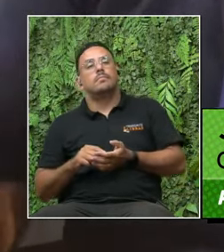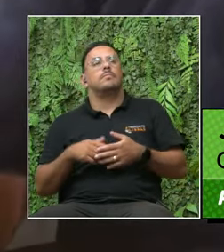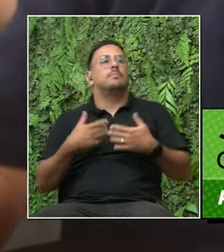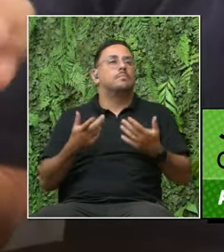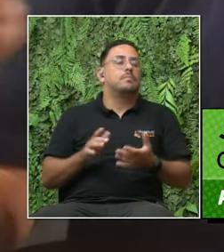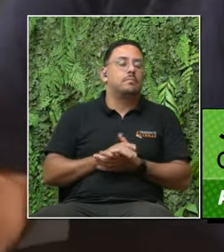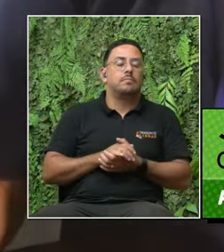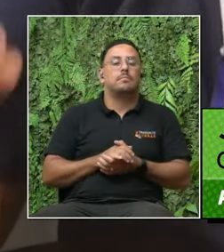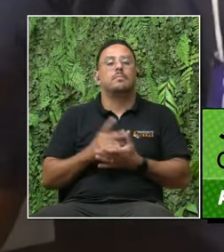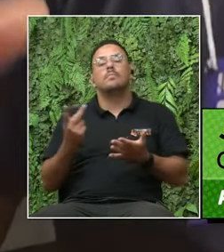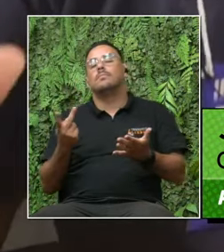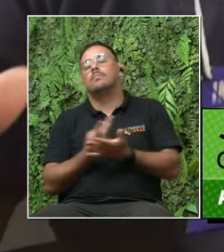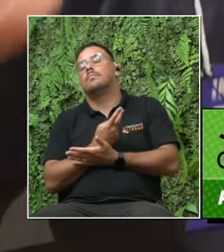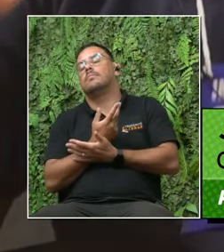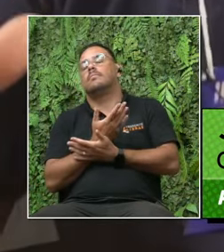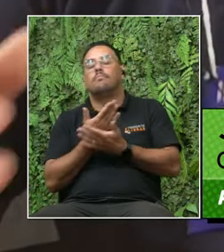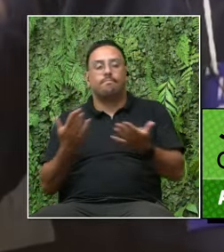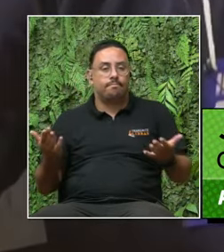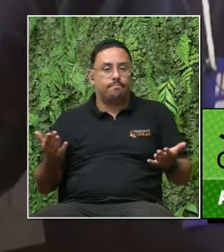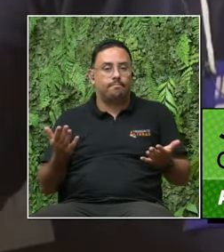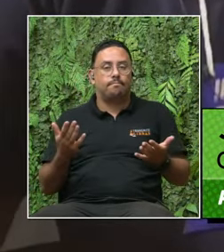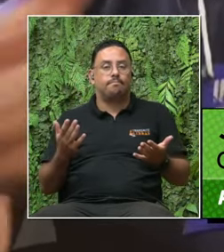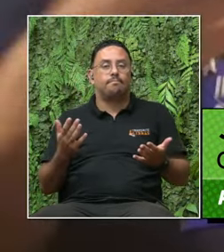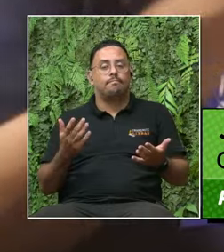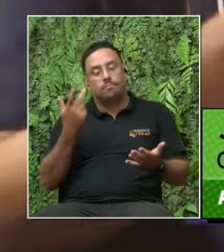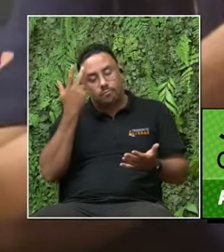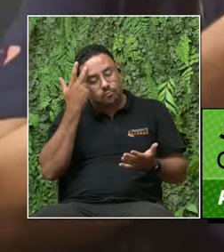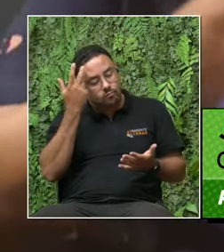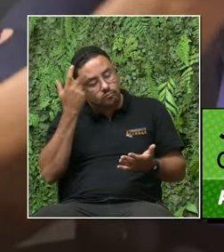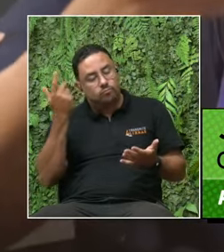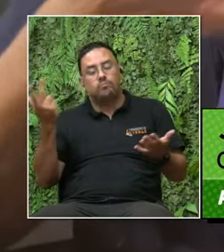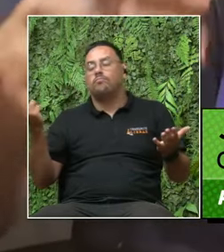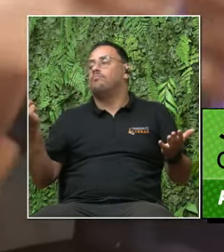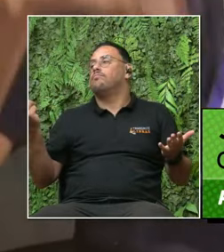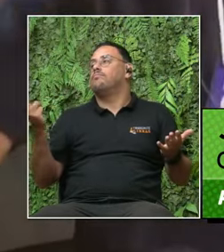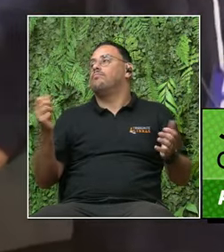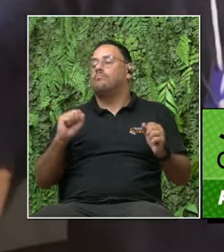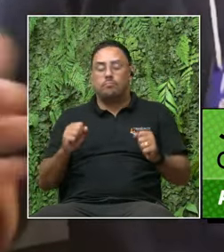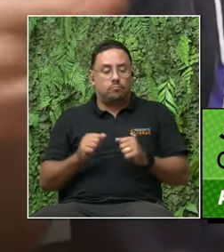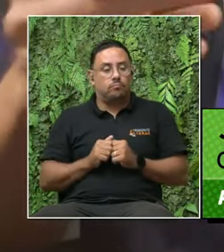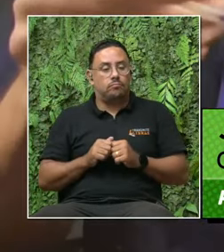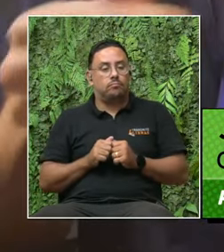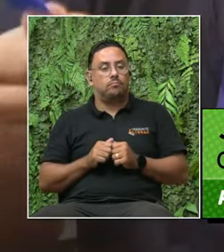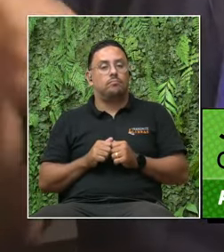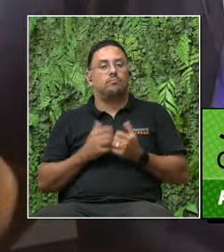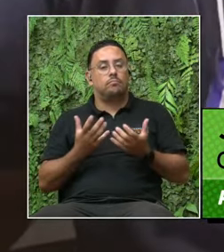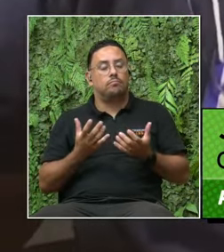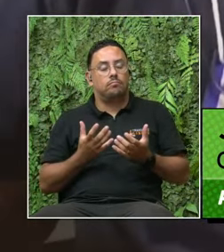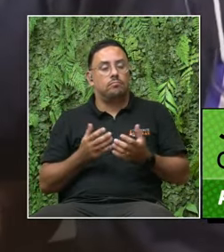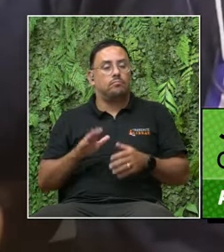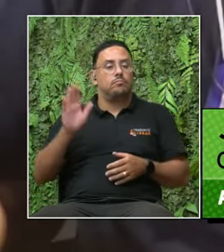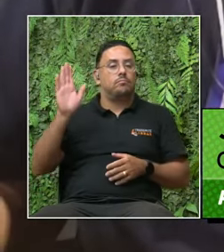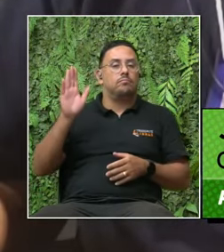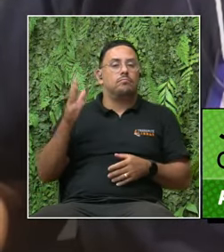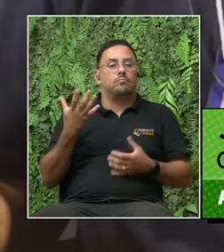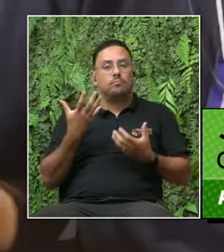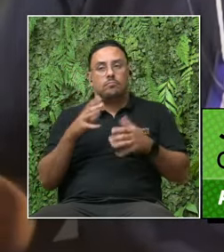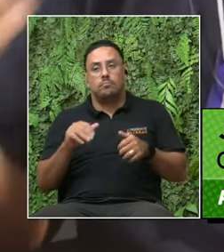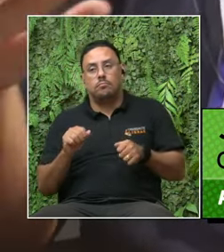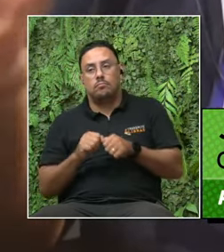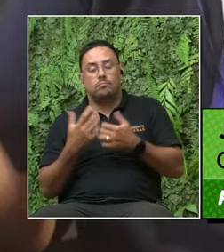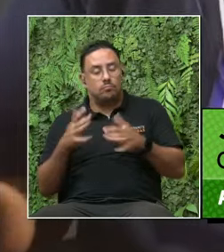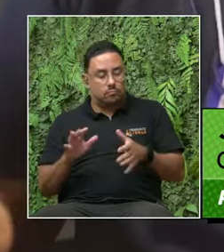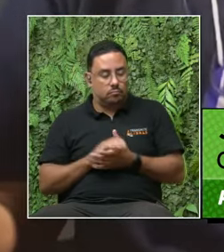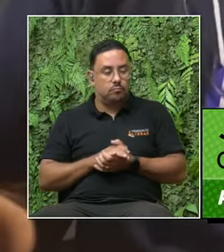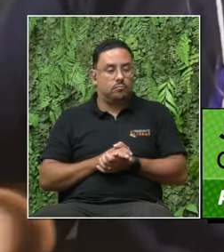sei o que acontece pênalti acontece mesmo ele levantando a mão o cara quer o cara quer botar a mão para fazer pênalti num jogo